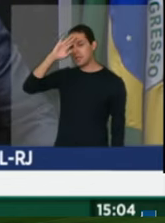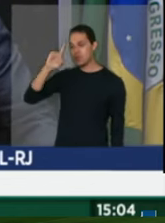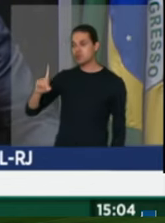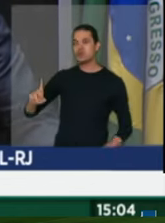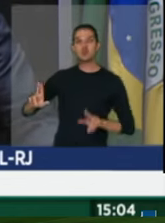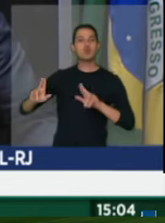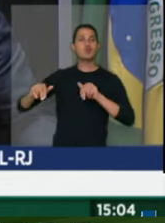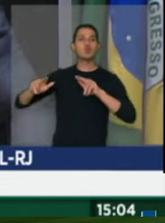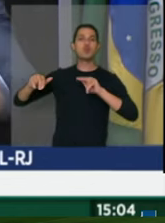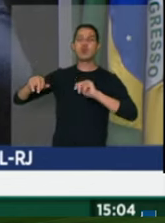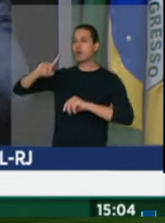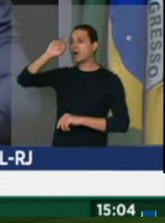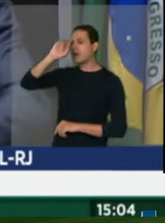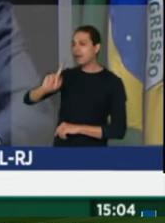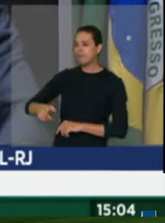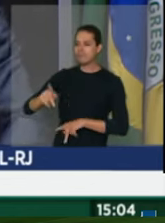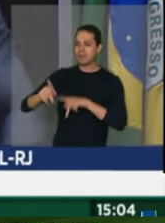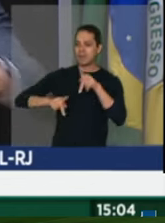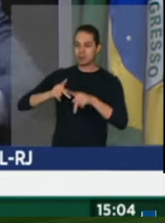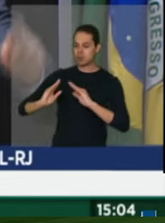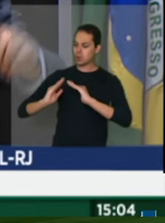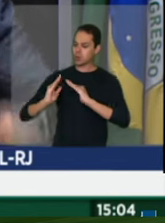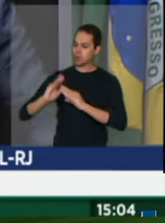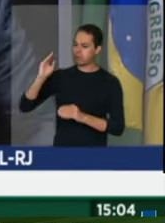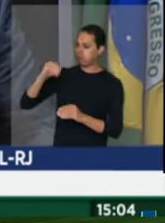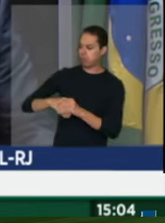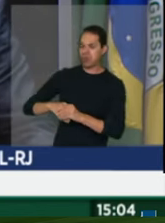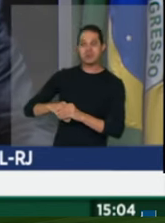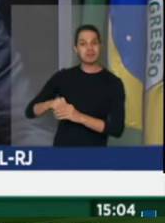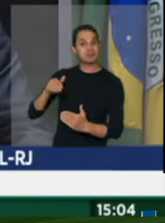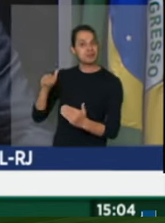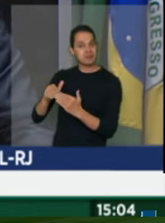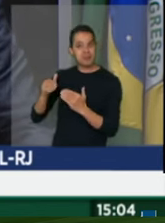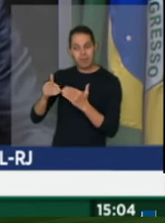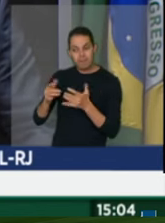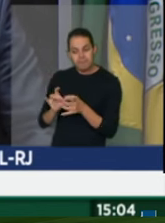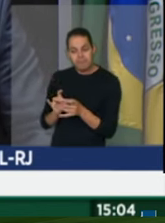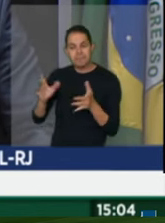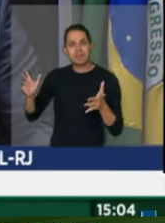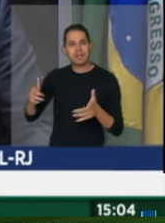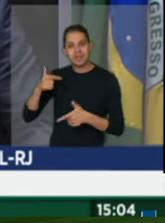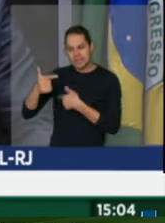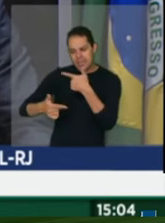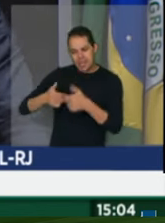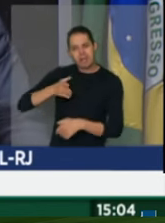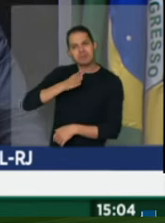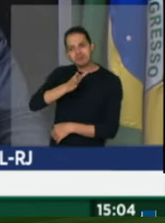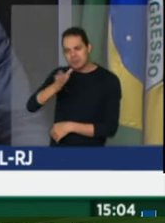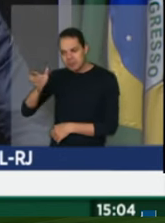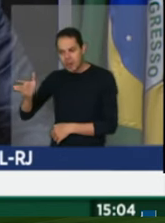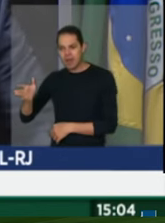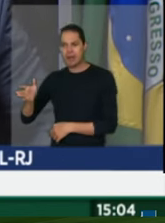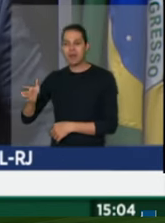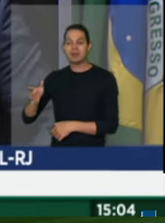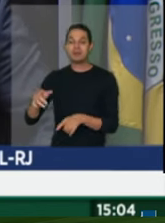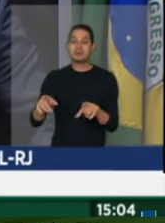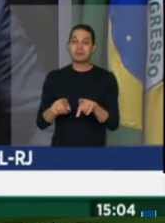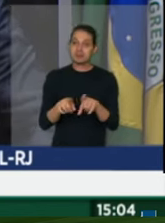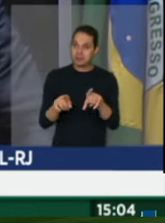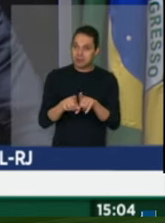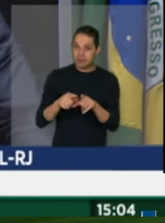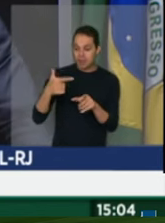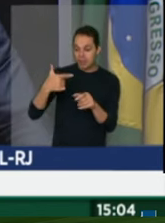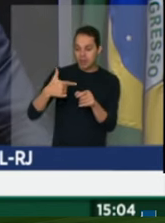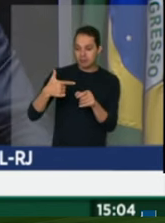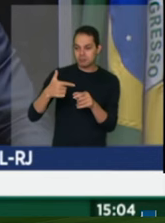determinou que a população tivesse que ficar em casa sempre foi favorável que ganhasse o seu ganha-pão inclusive ser ou o